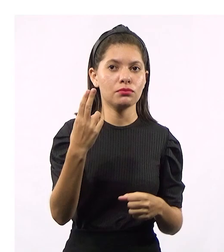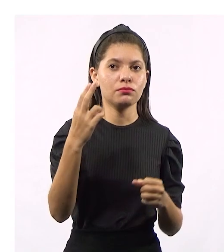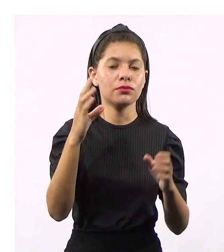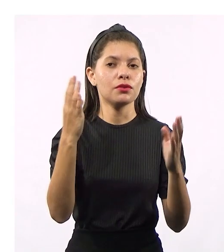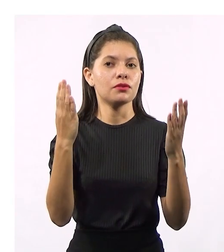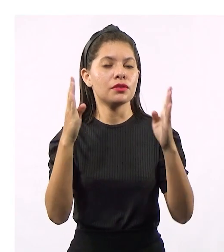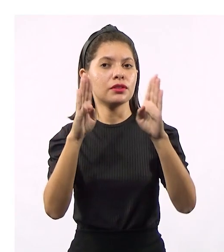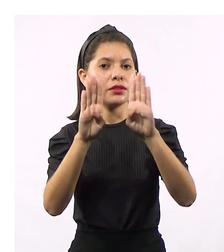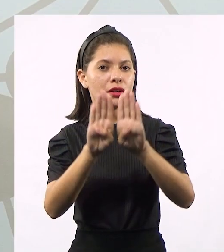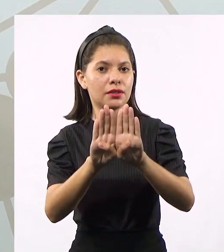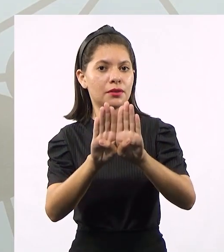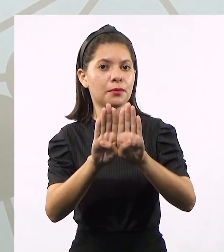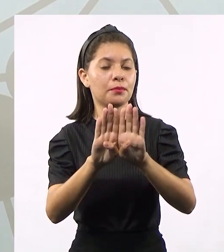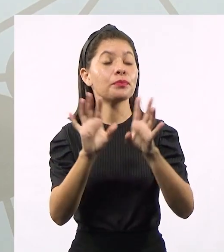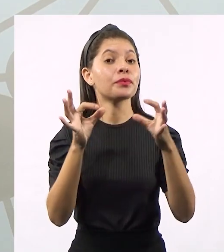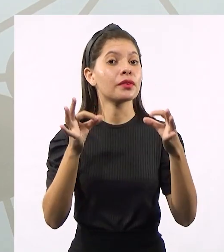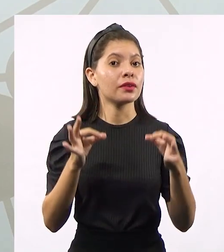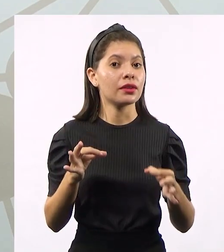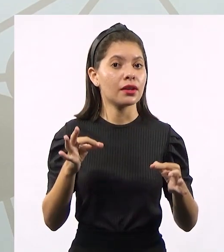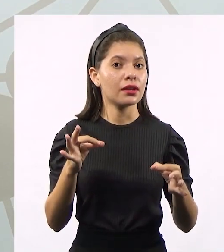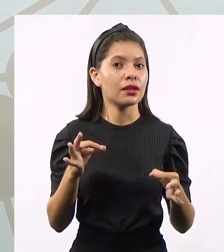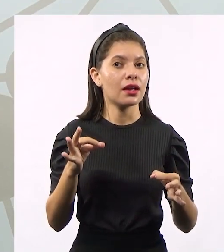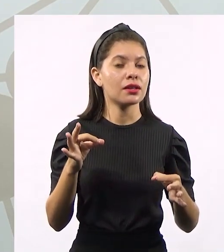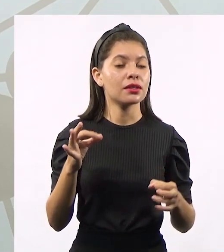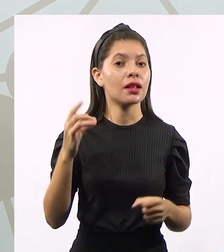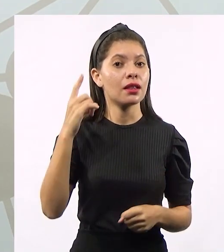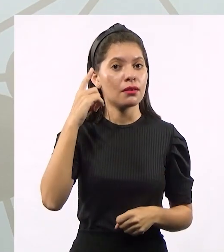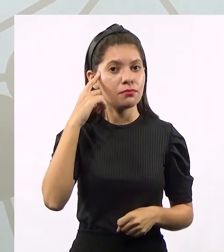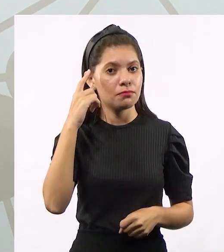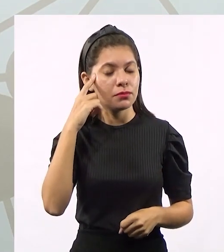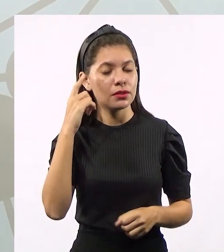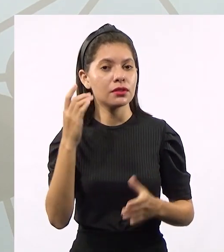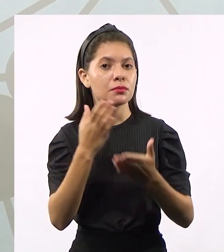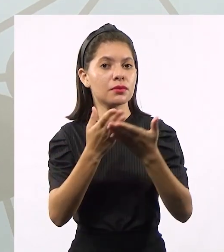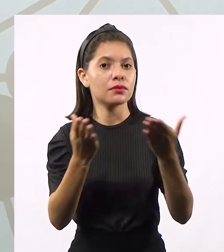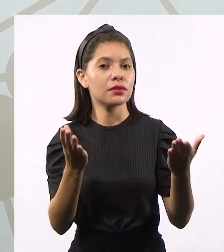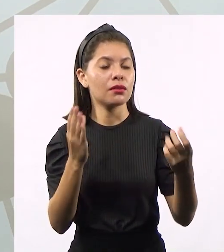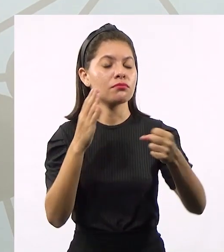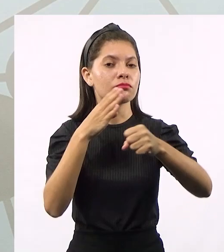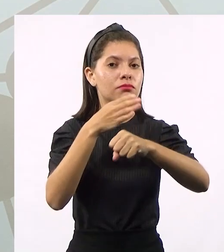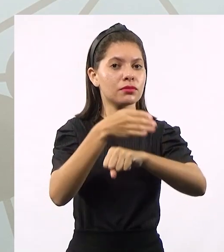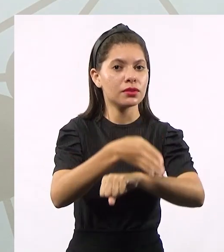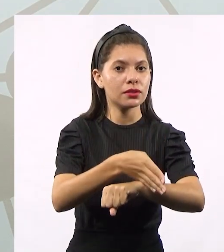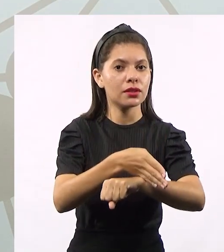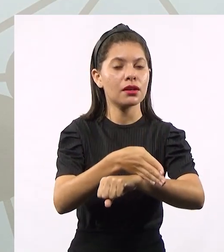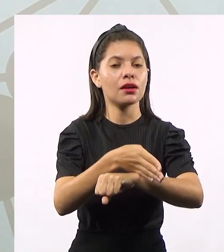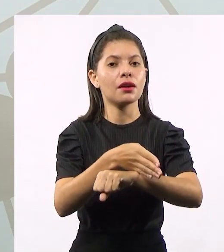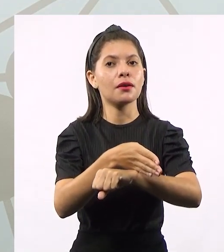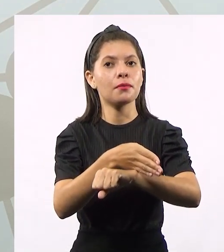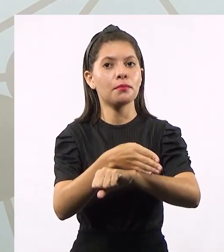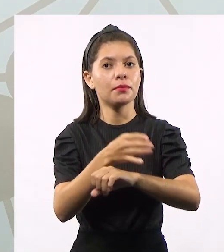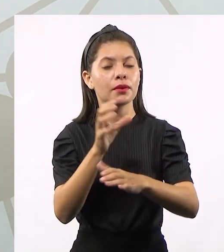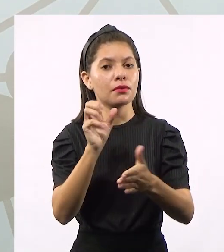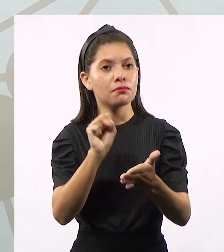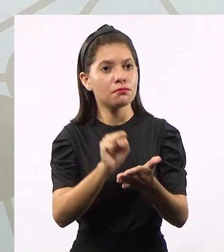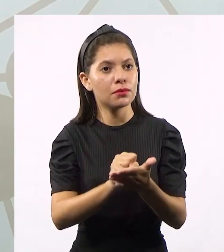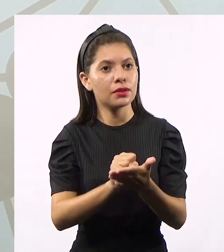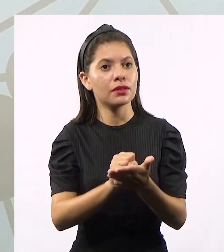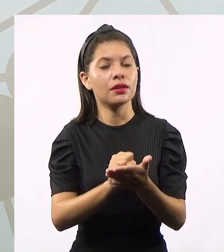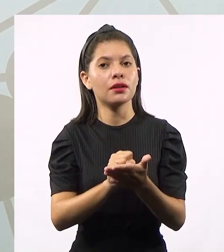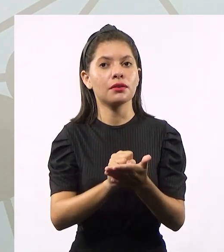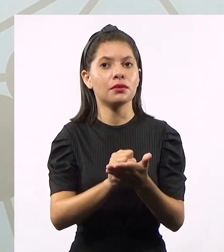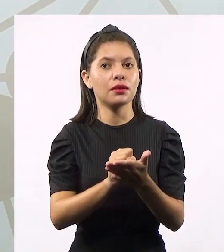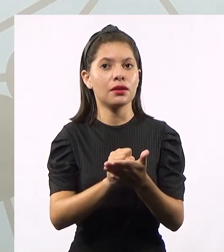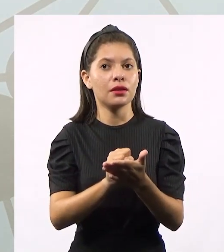Lembrando que para você fazer acesso à plataforma, você precisa ter um cadastro no G Suite, né, no famoso